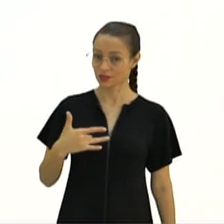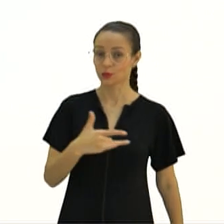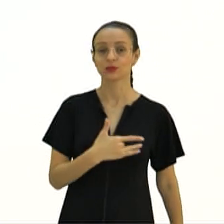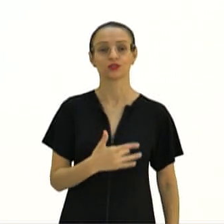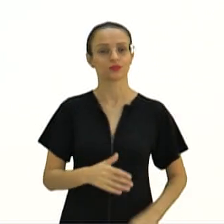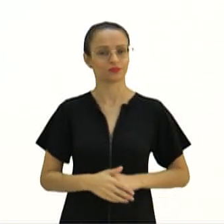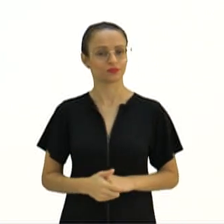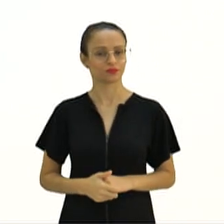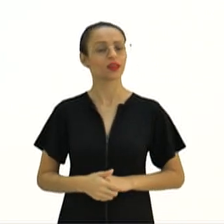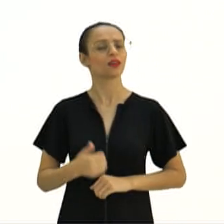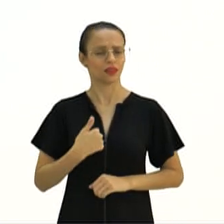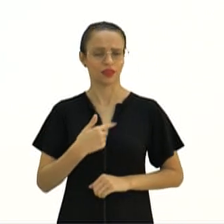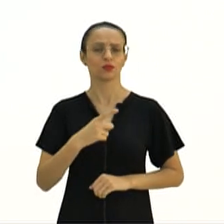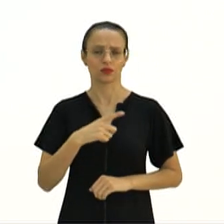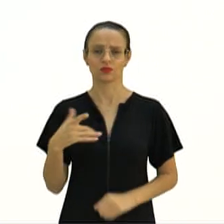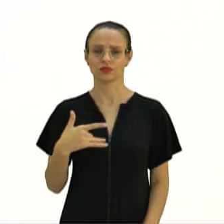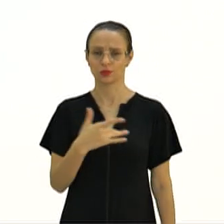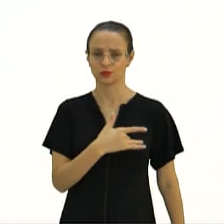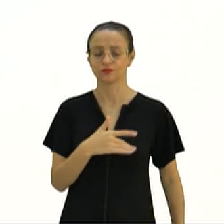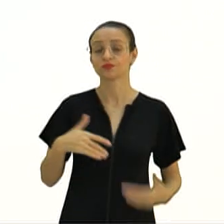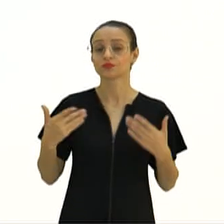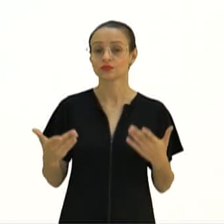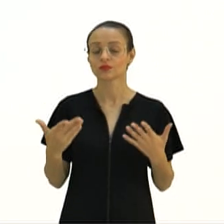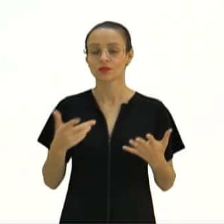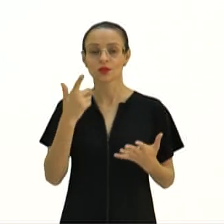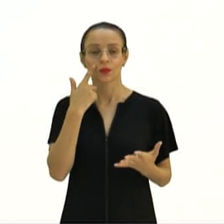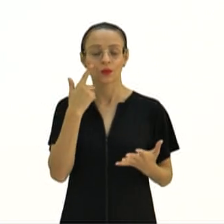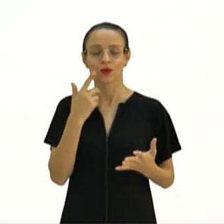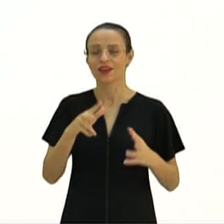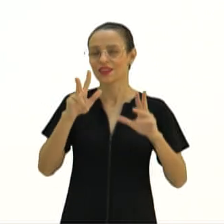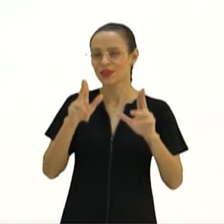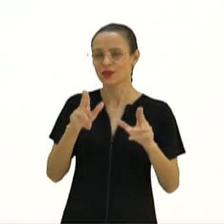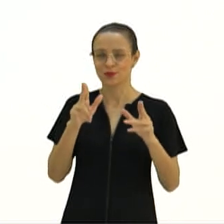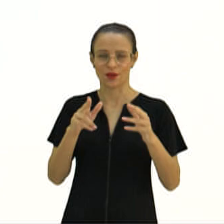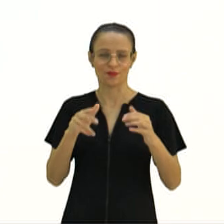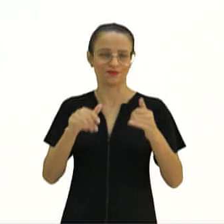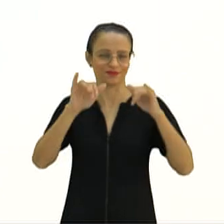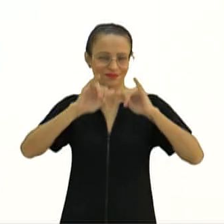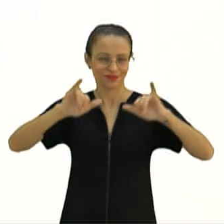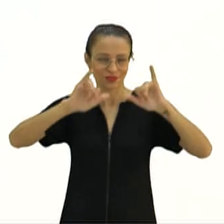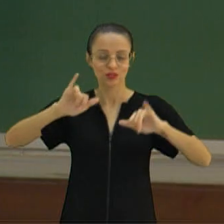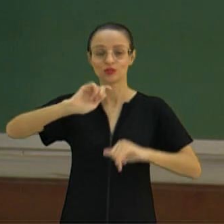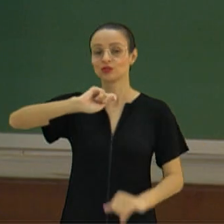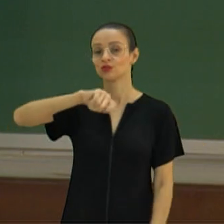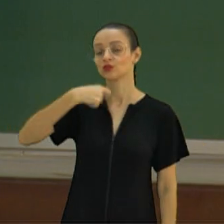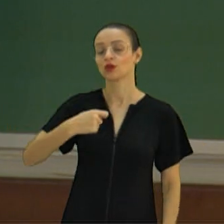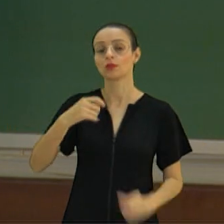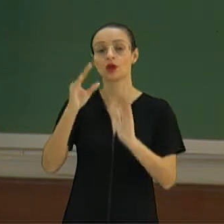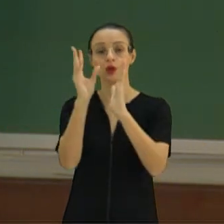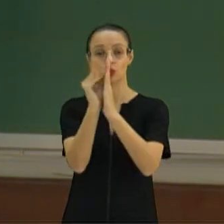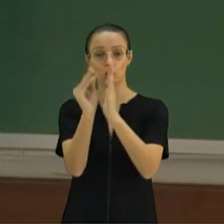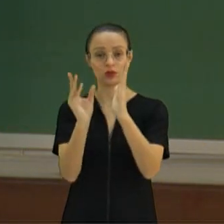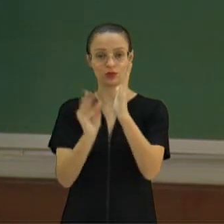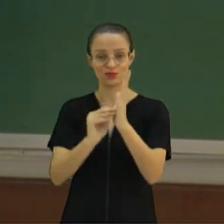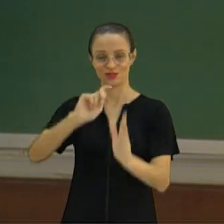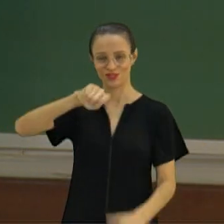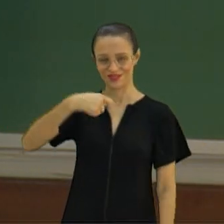tenho saúde. Então, mantendo essa mesma ideia que nós temos na notícia, falando sobre o conteúdo de ter